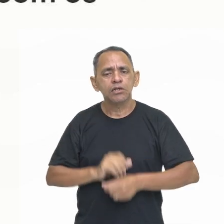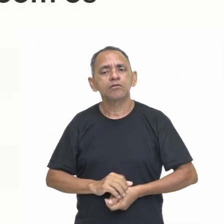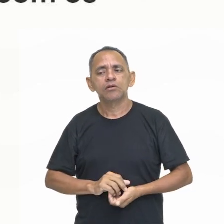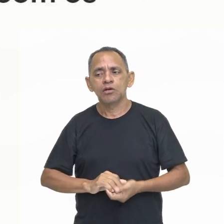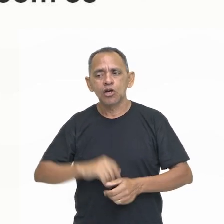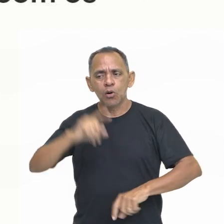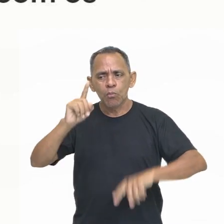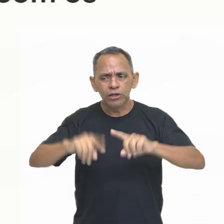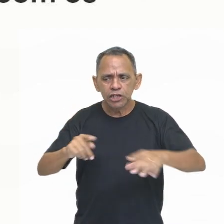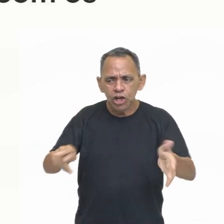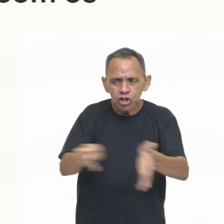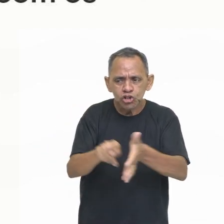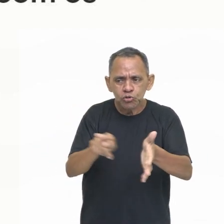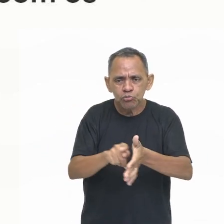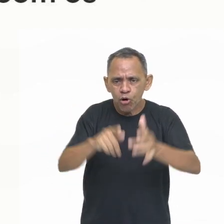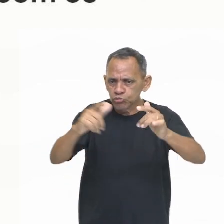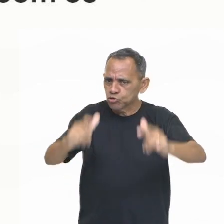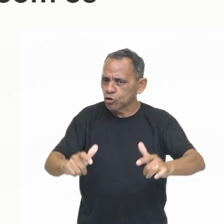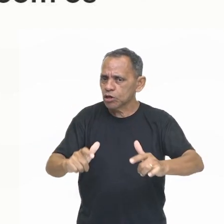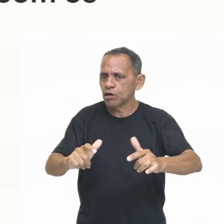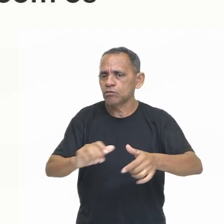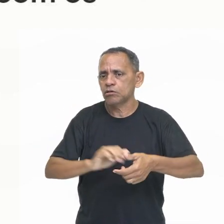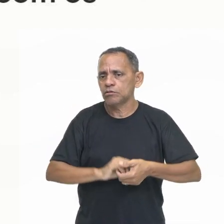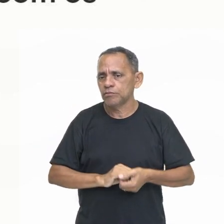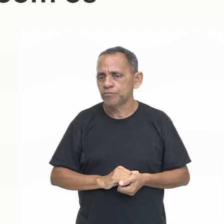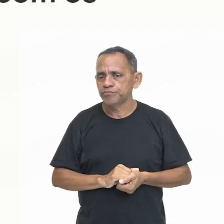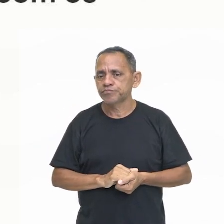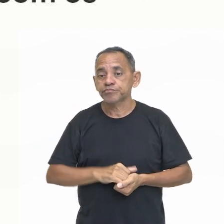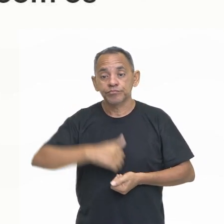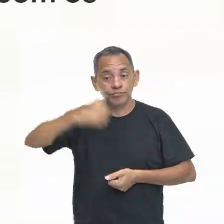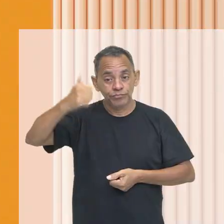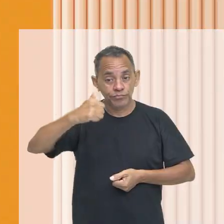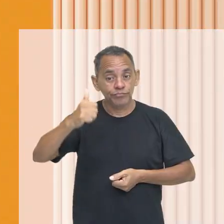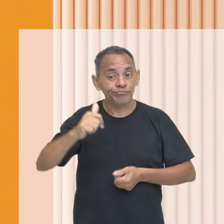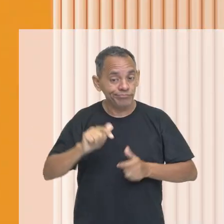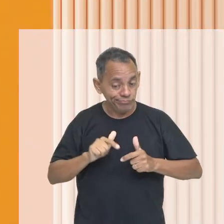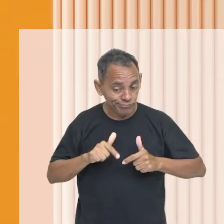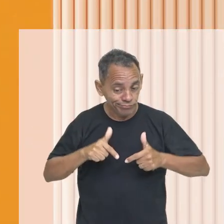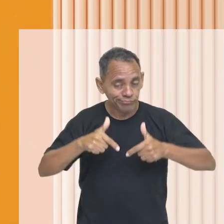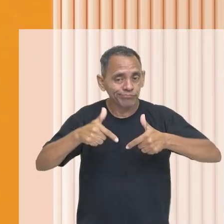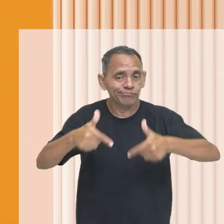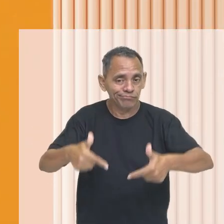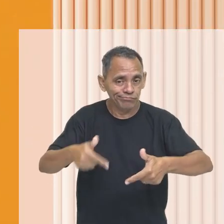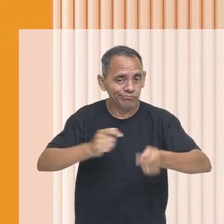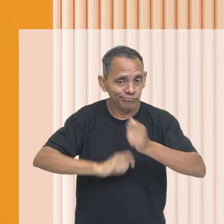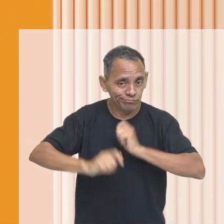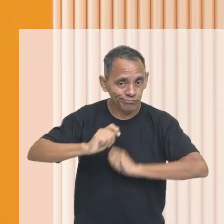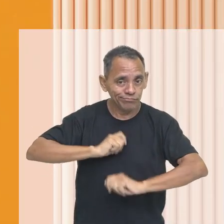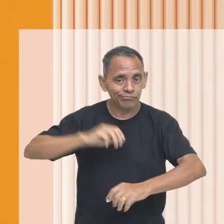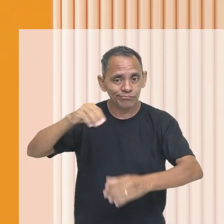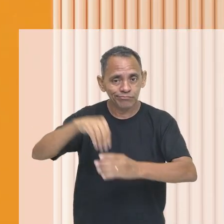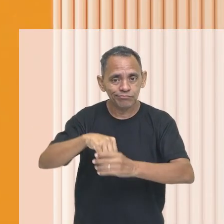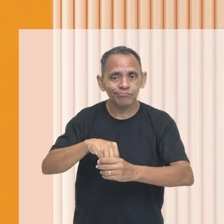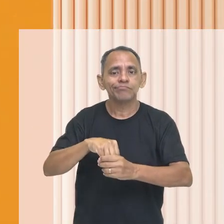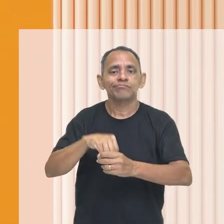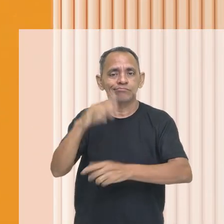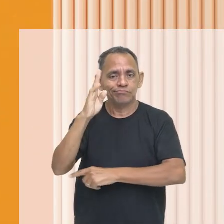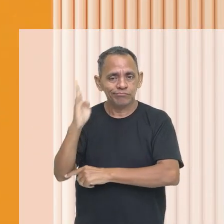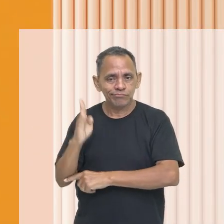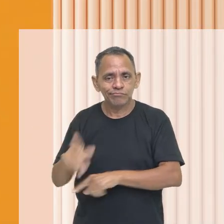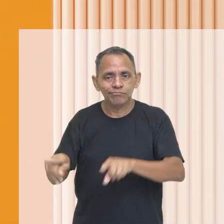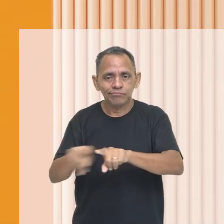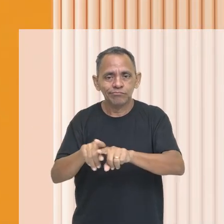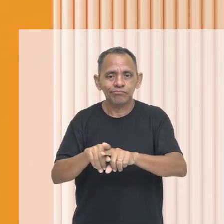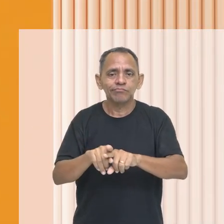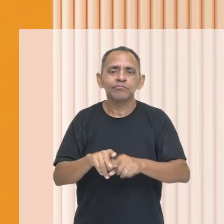Então, essa primeira atividade econômica brasileira, ela vai estar pautada no escambo, que